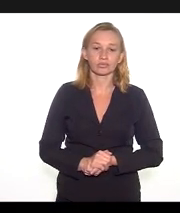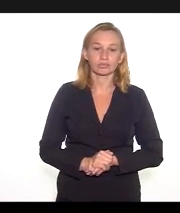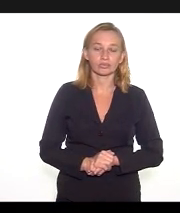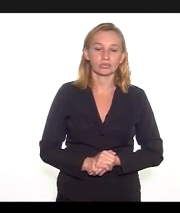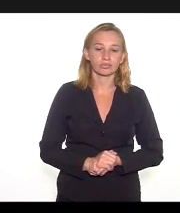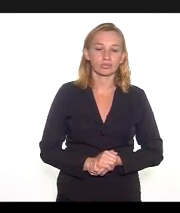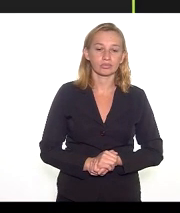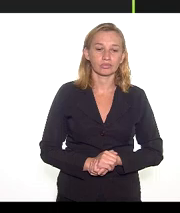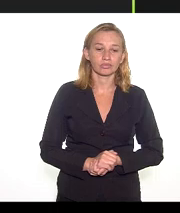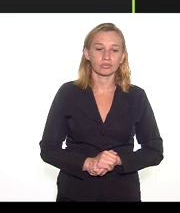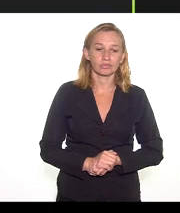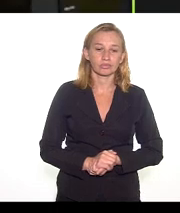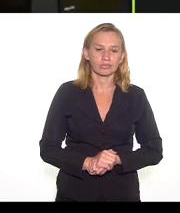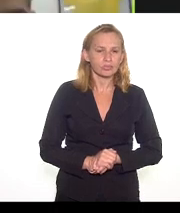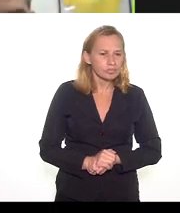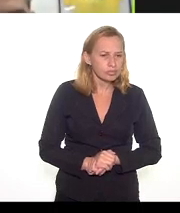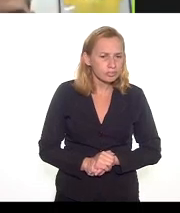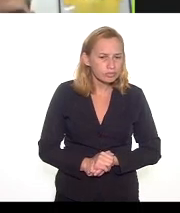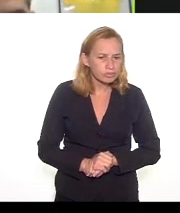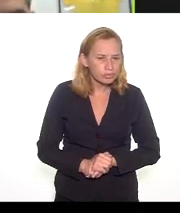Favorável, senhor presidente.